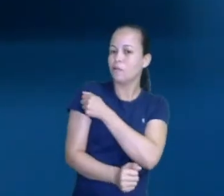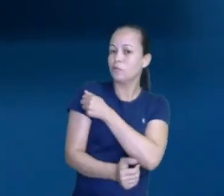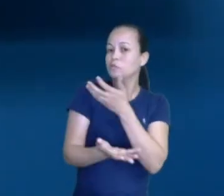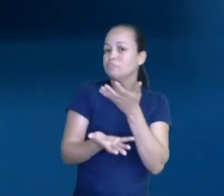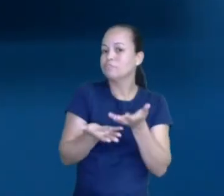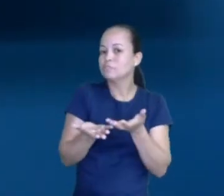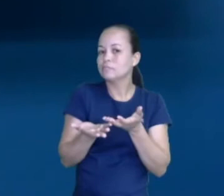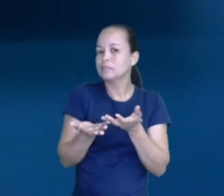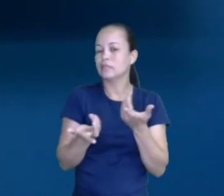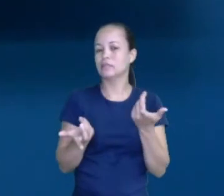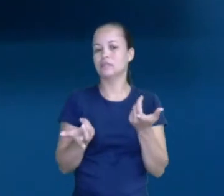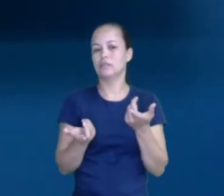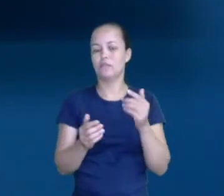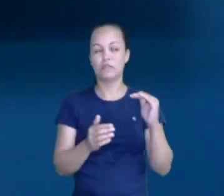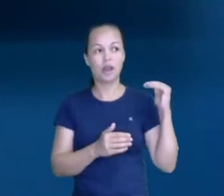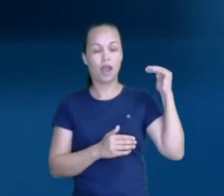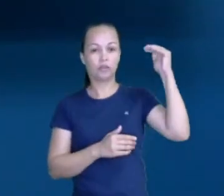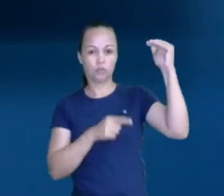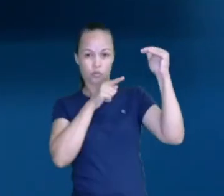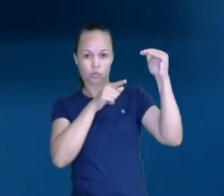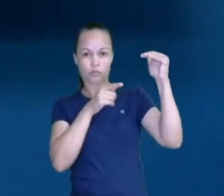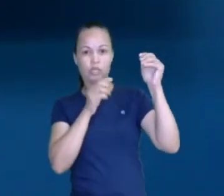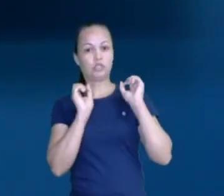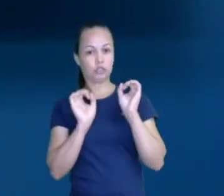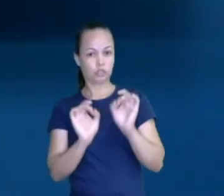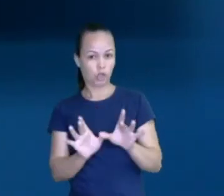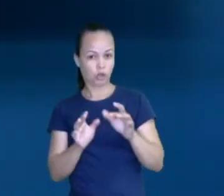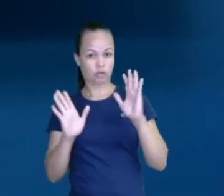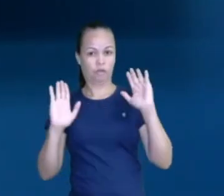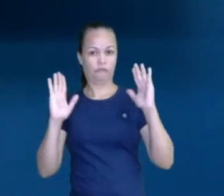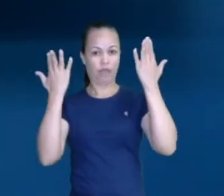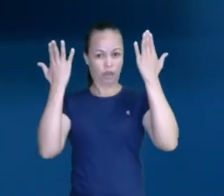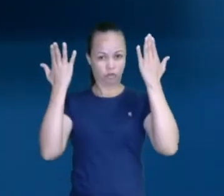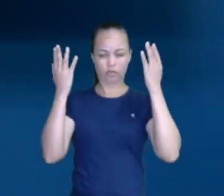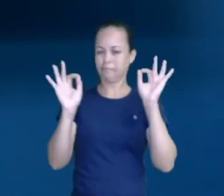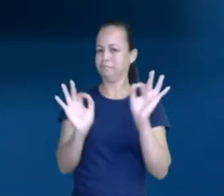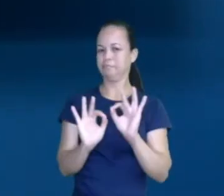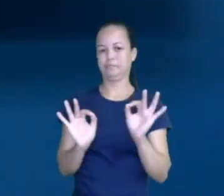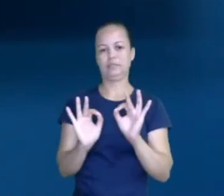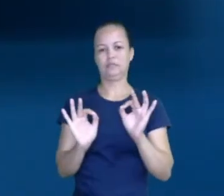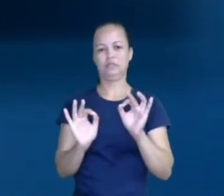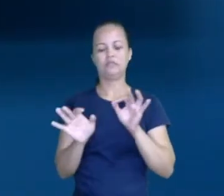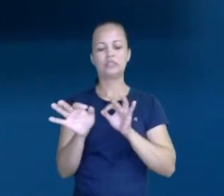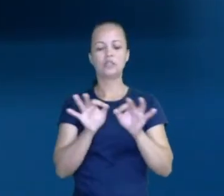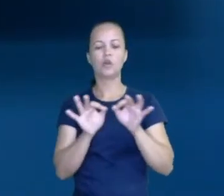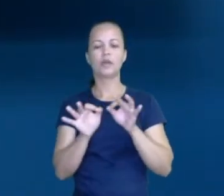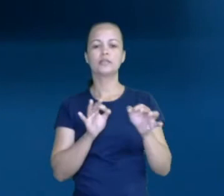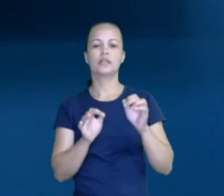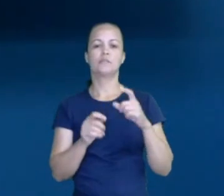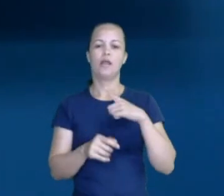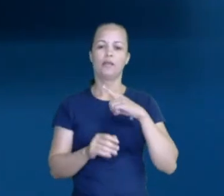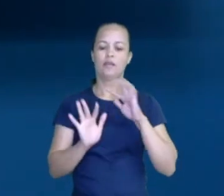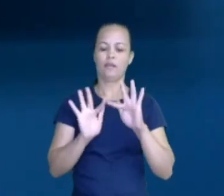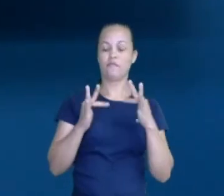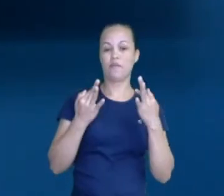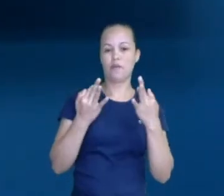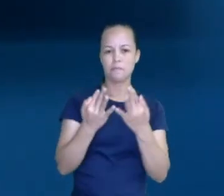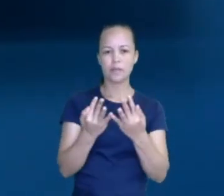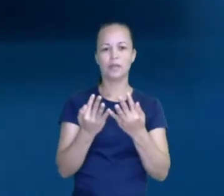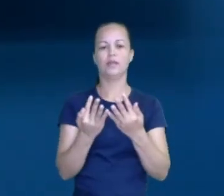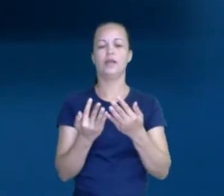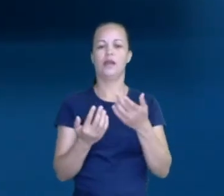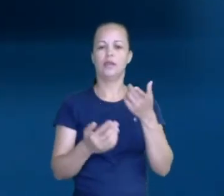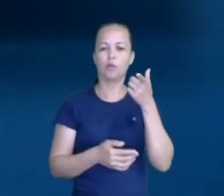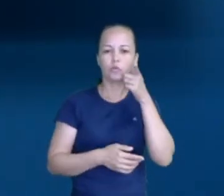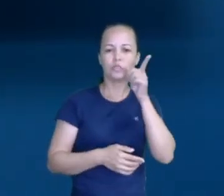para poder ir para a festa, não é bem assim. Você vai se preparar para ter a sua família, para trabalhar e para conquistar